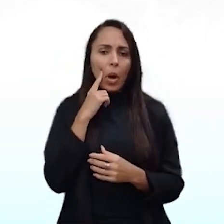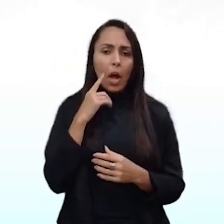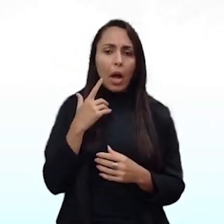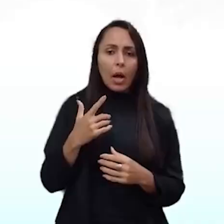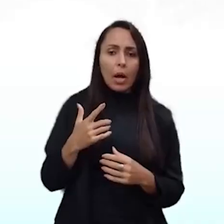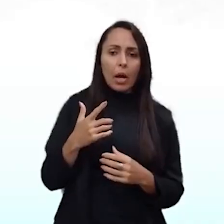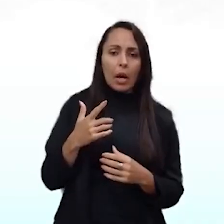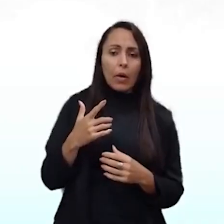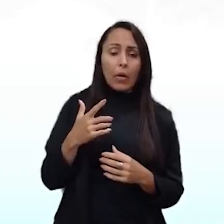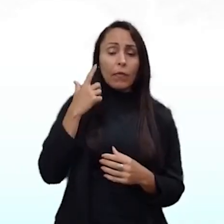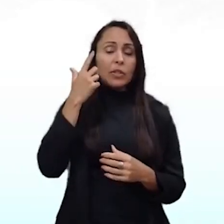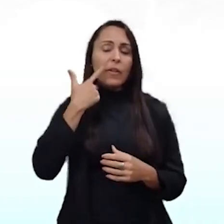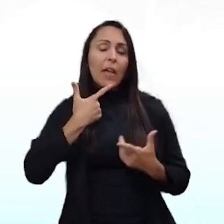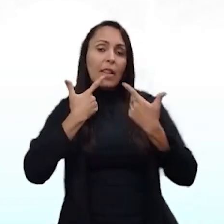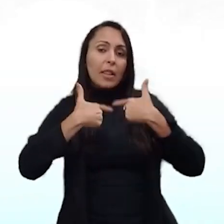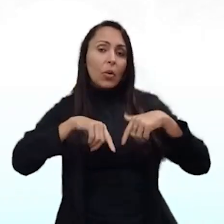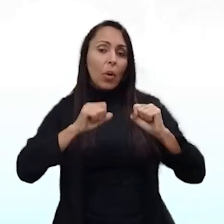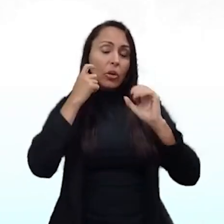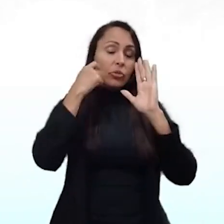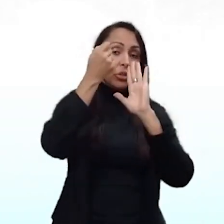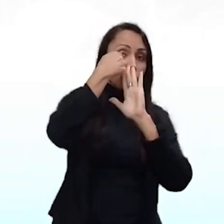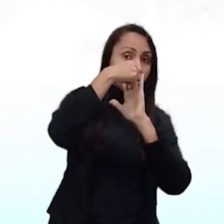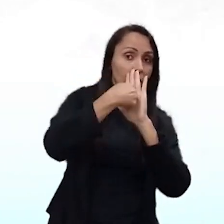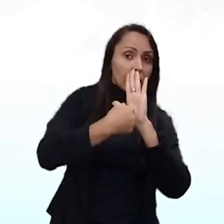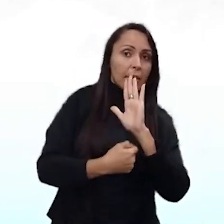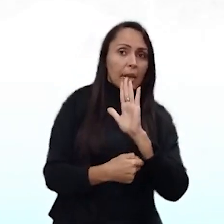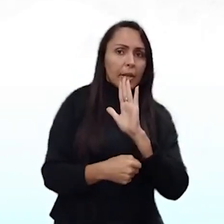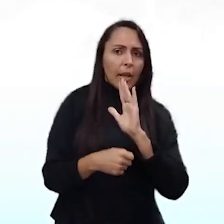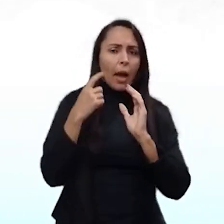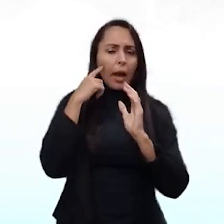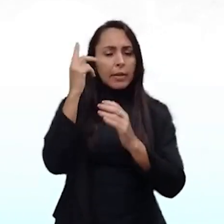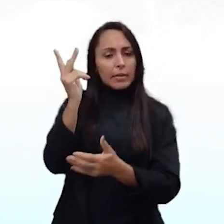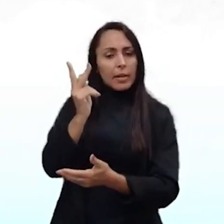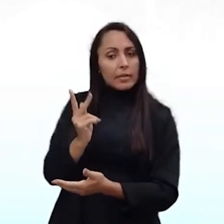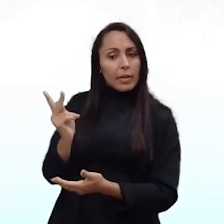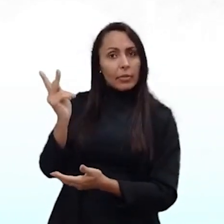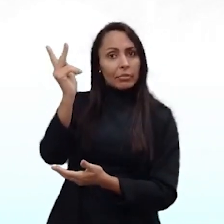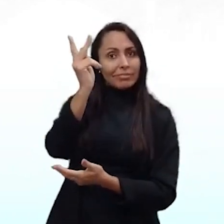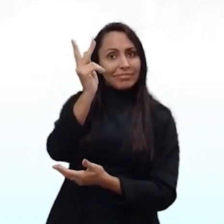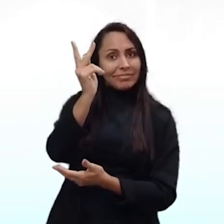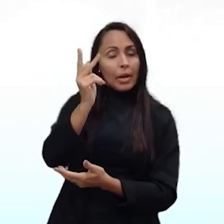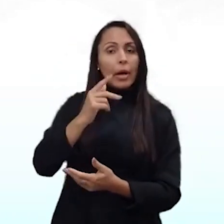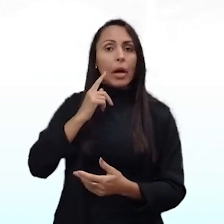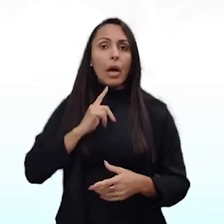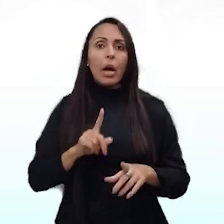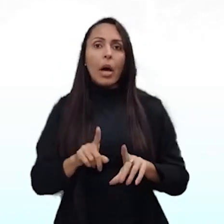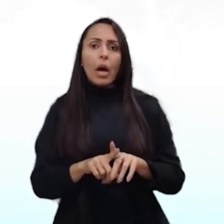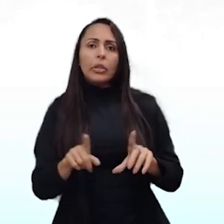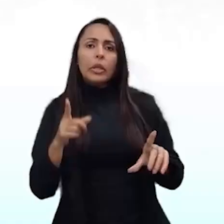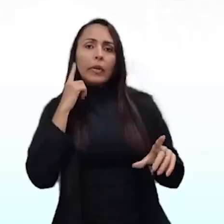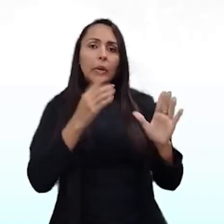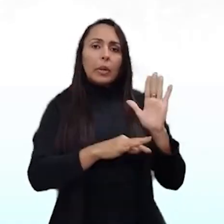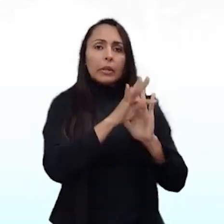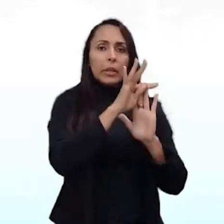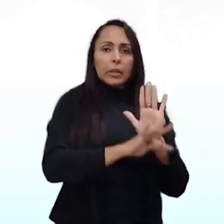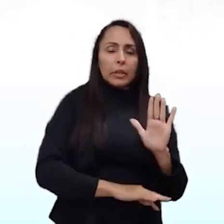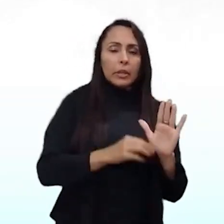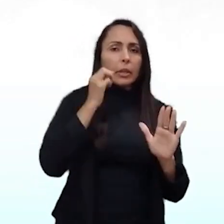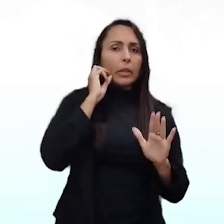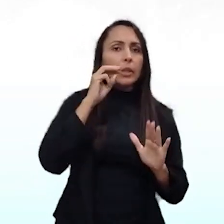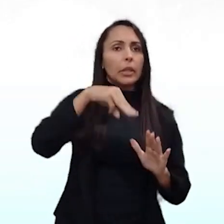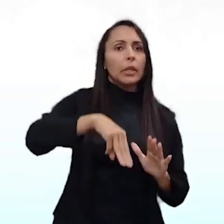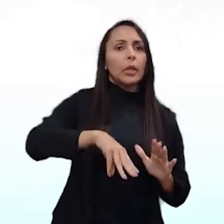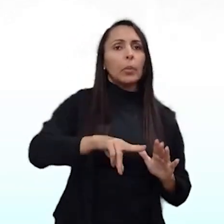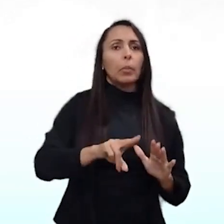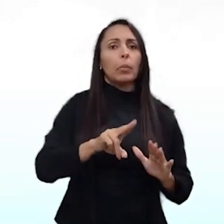a linguagem escrita, a palavra escrita e imagens. A gente chama isso de textos